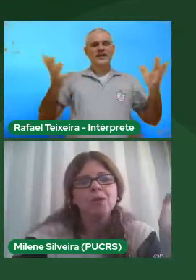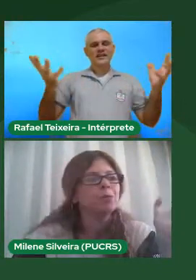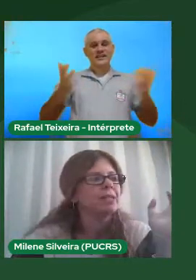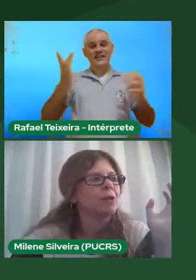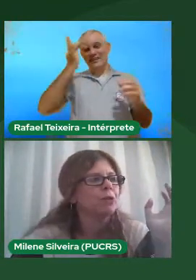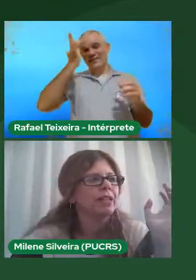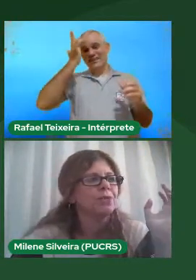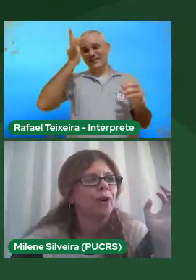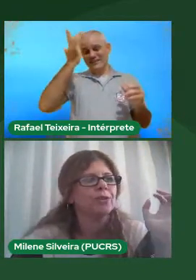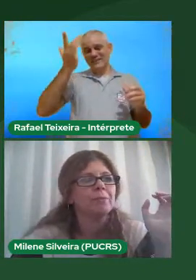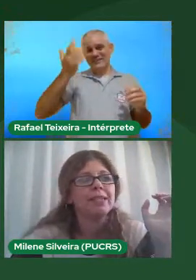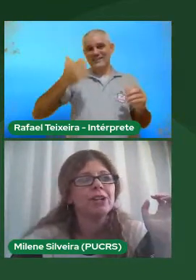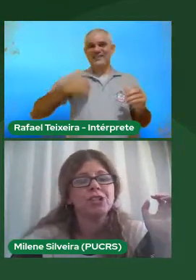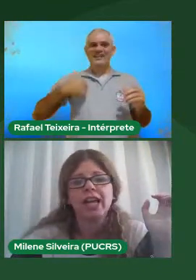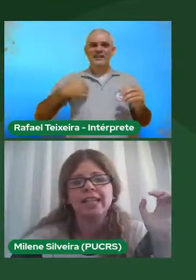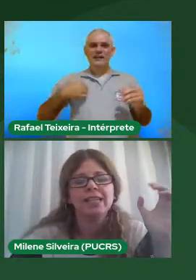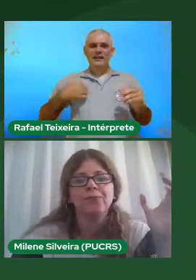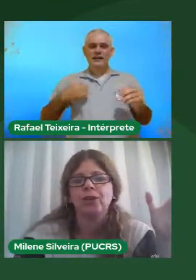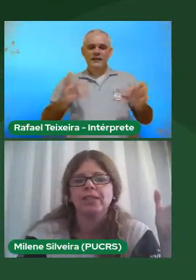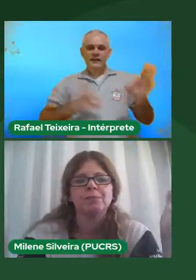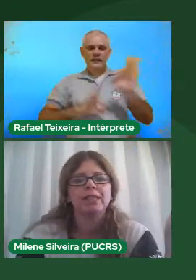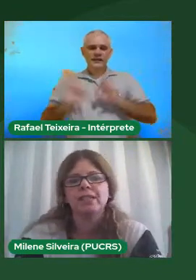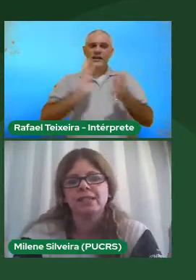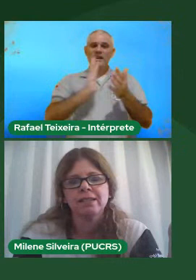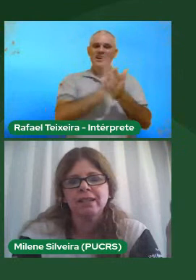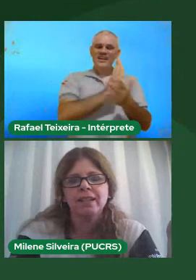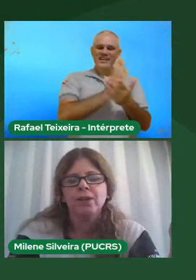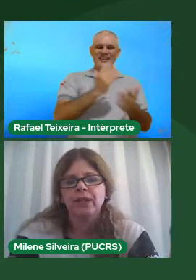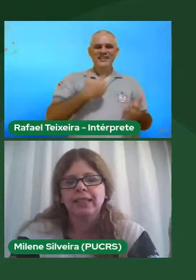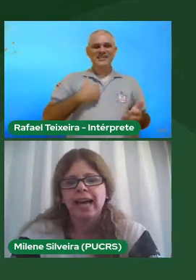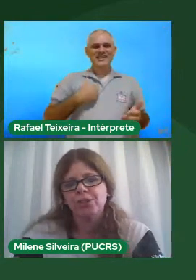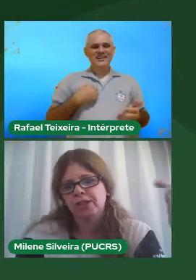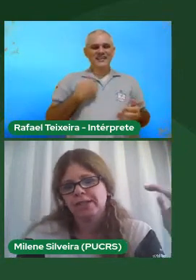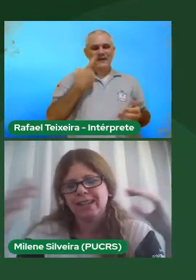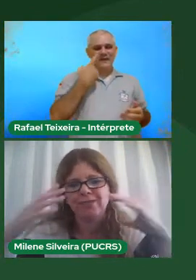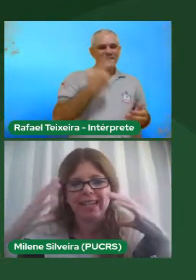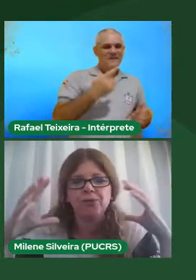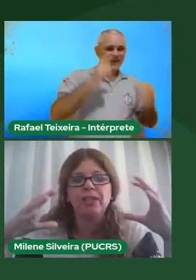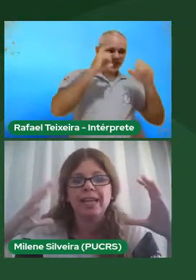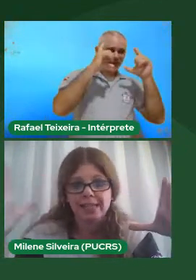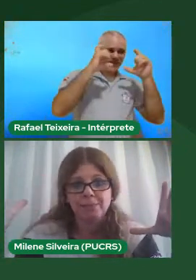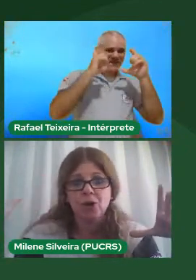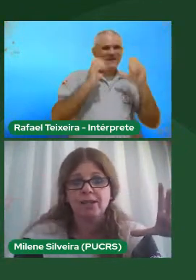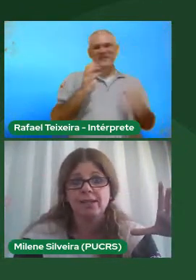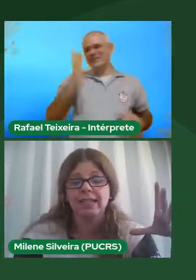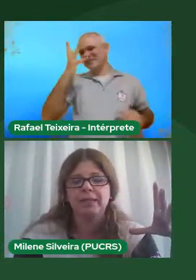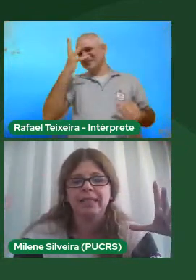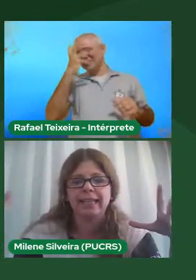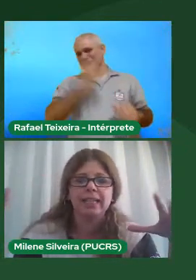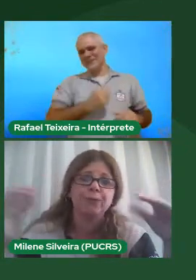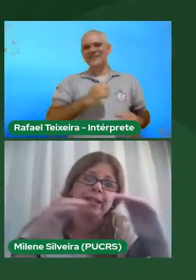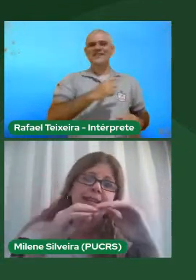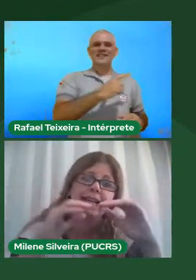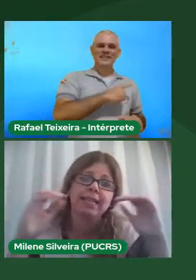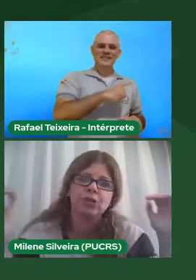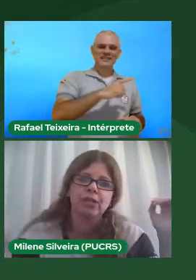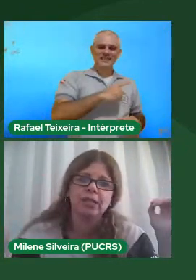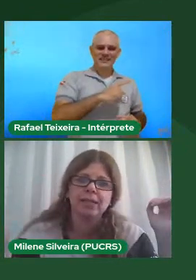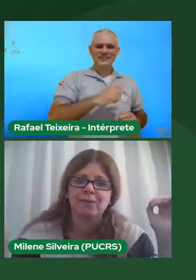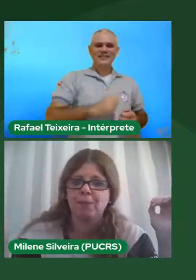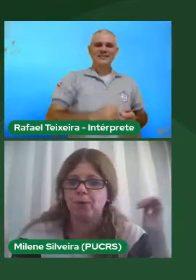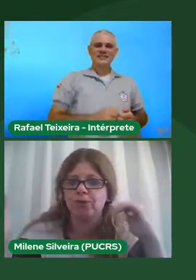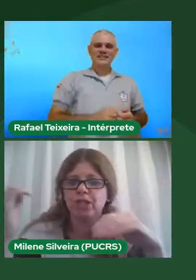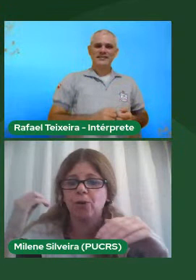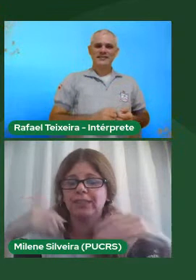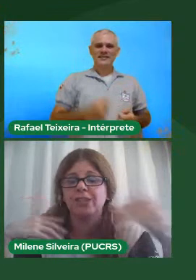pegando algumas, porque são muitas fotos, né? Mas eu achei essas fotos das meninas fantásticas, né? Na verdade, eu fiquei em semiose ilimitada aqui. Eu falei, será que as de